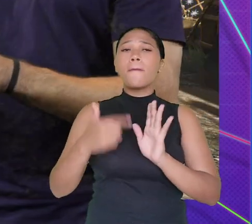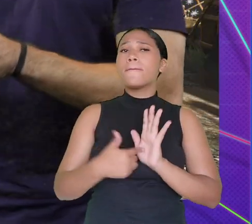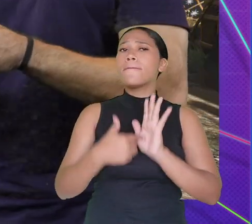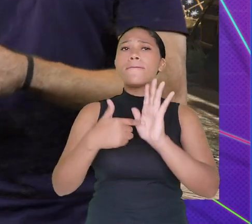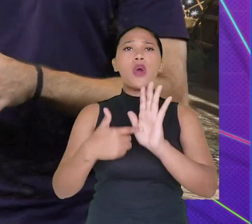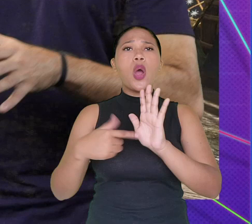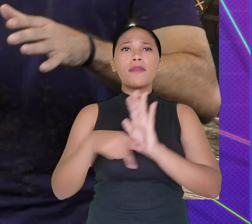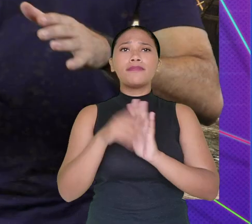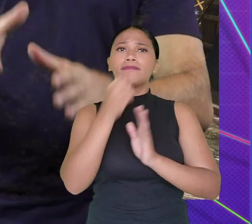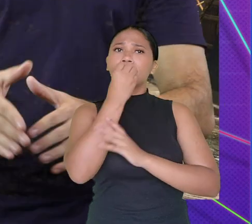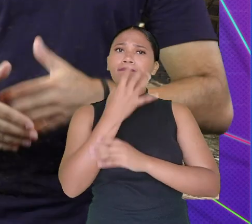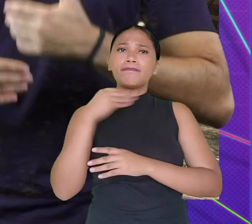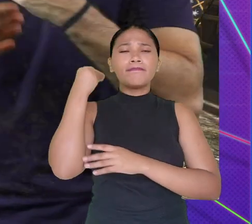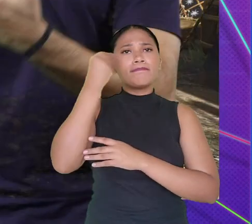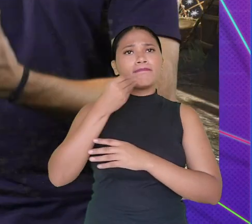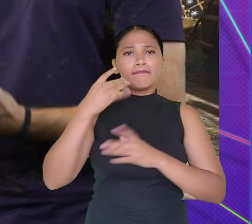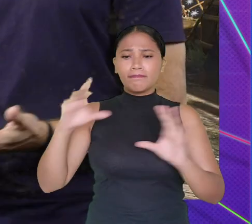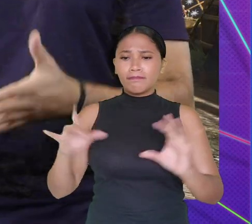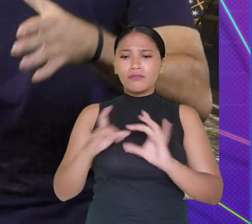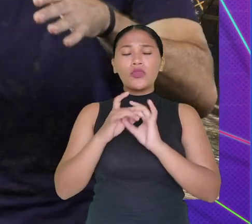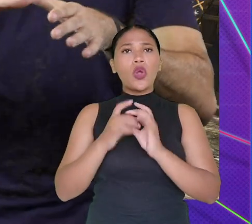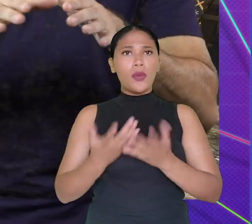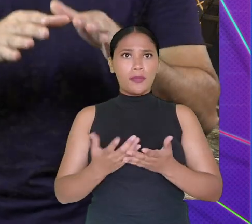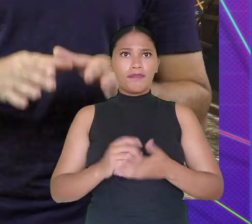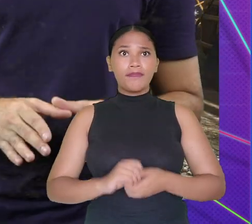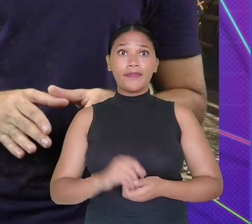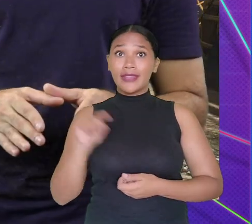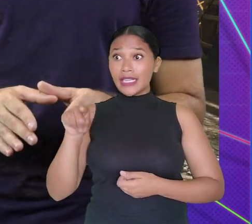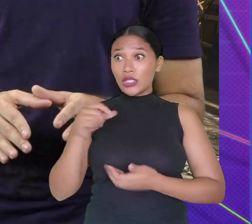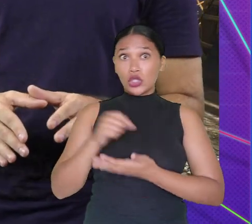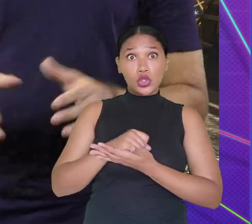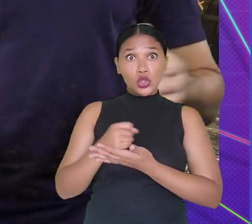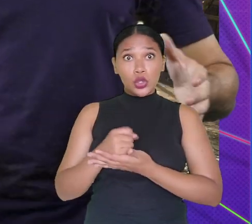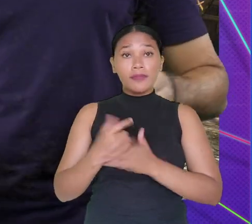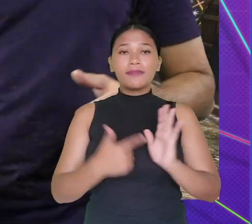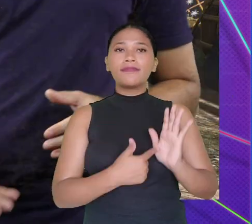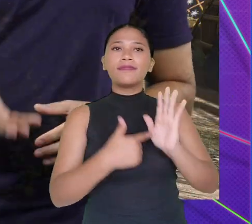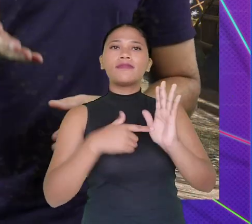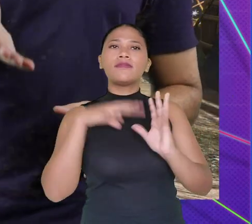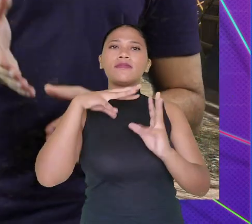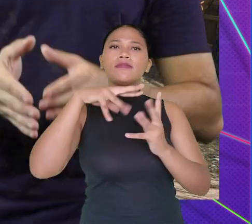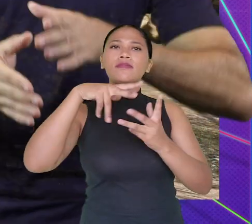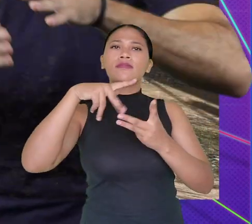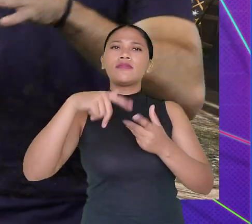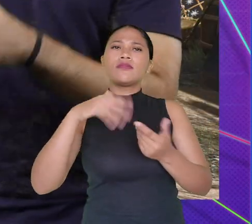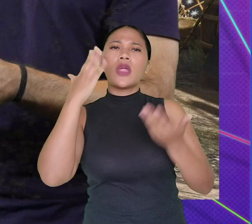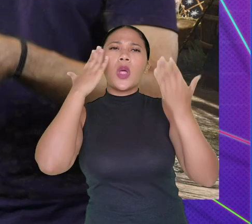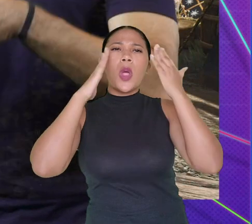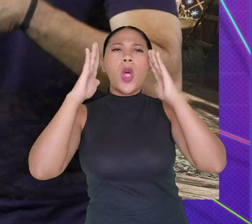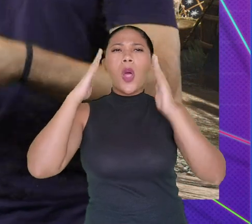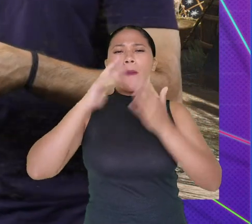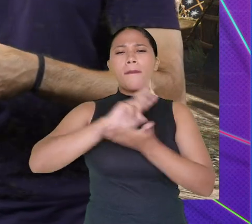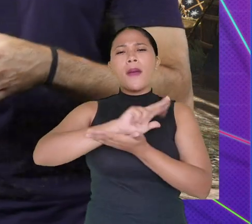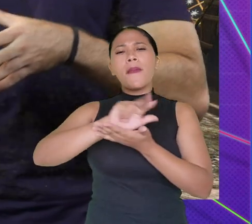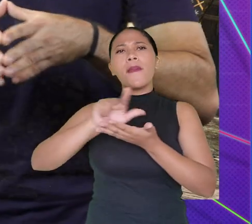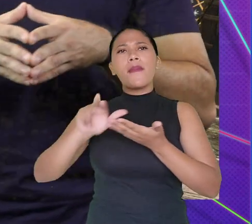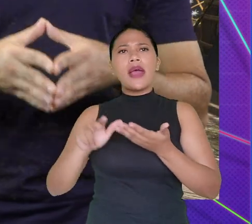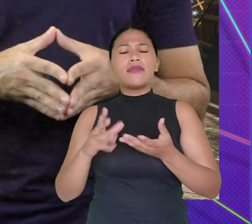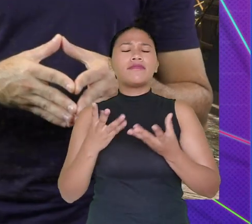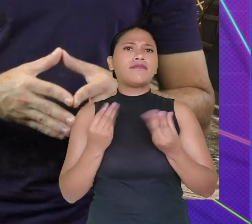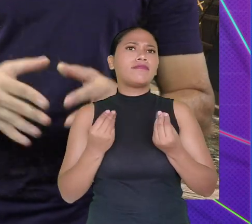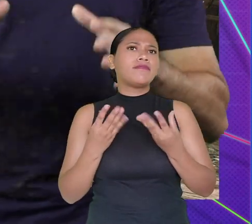de um jogo que apresenta uma boa implementação de interações orgânicas. Esse jogo apresenta um mundo aberto, rico